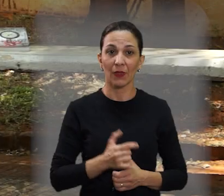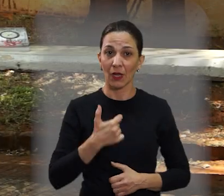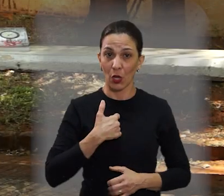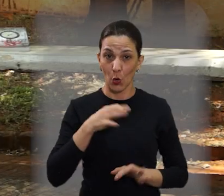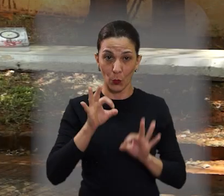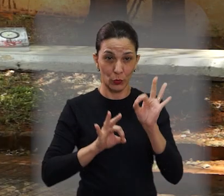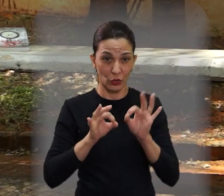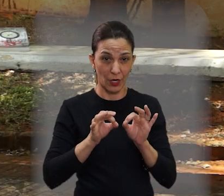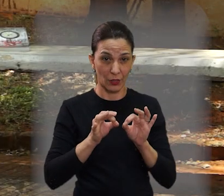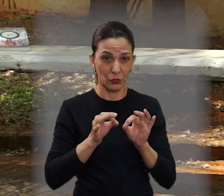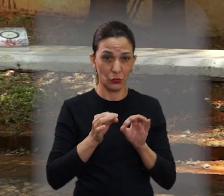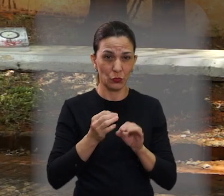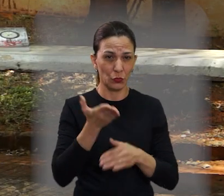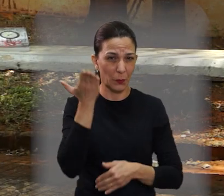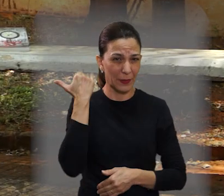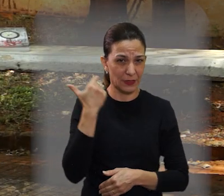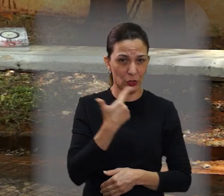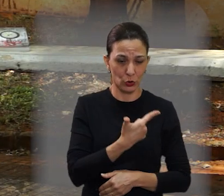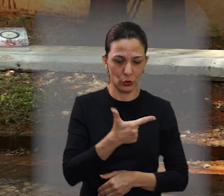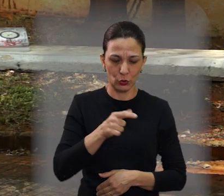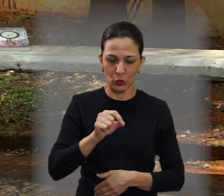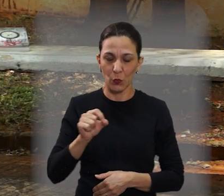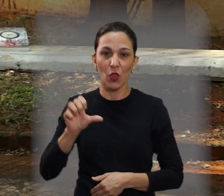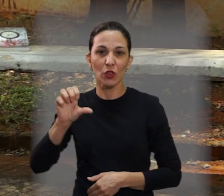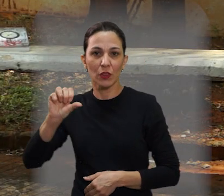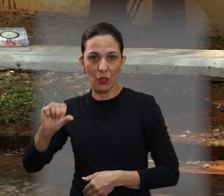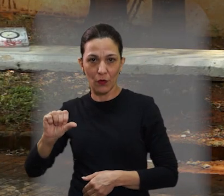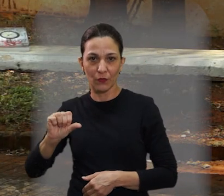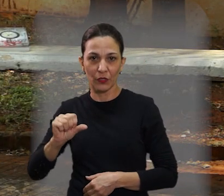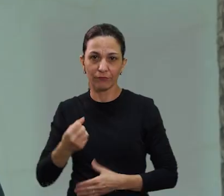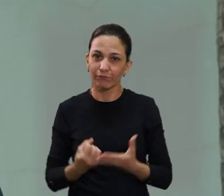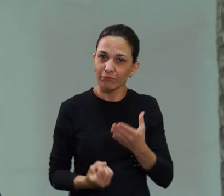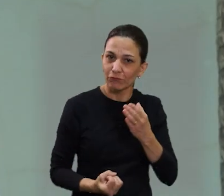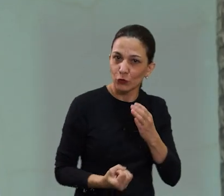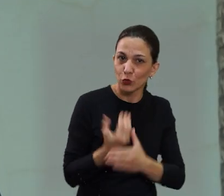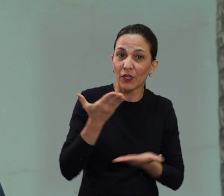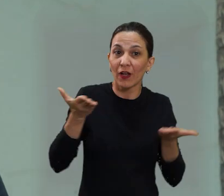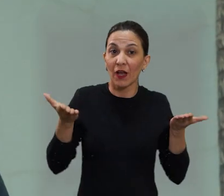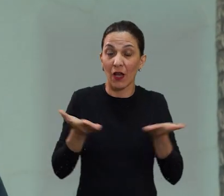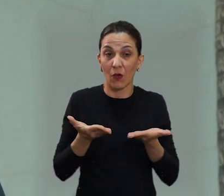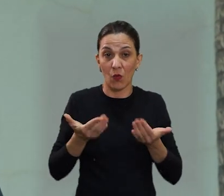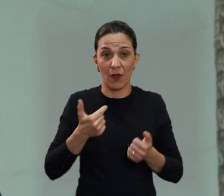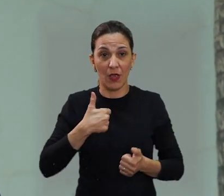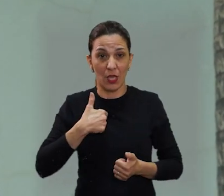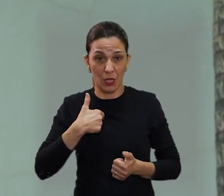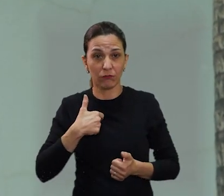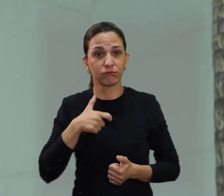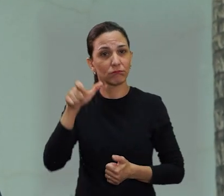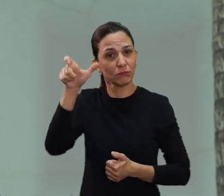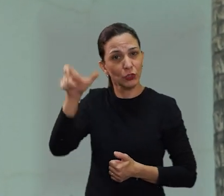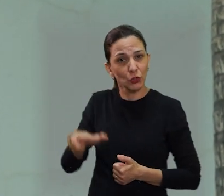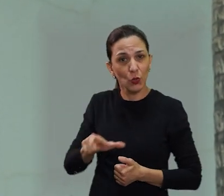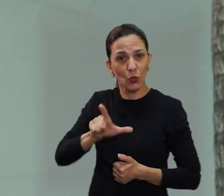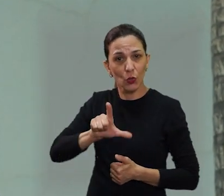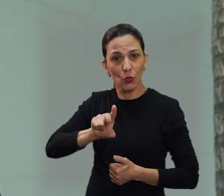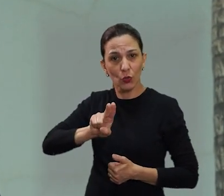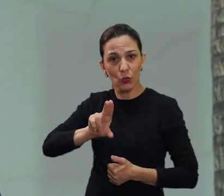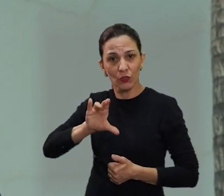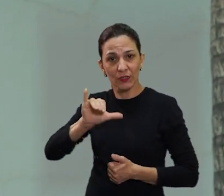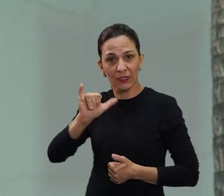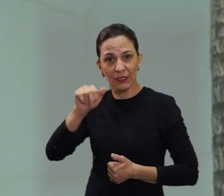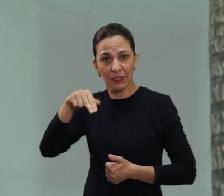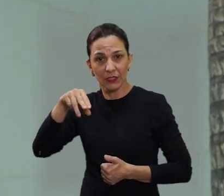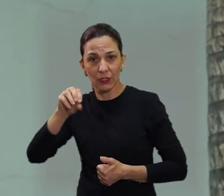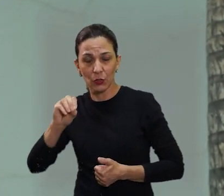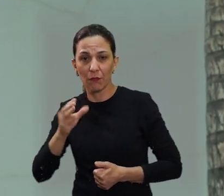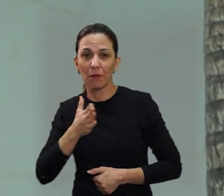Eu vou lançar o conto, um projeto antigo, que é o Kernel. É um projeto de 2009, que